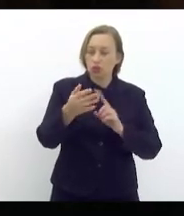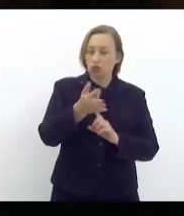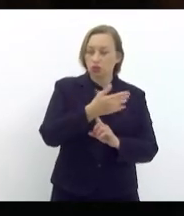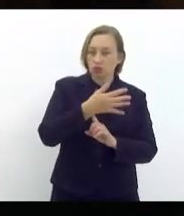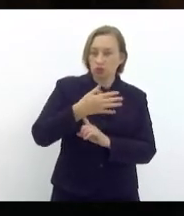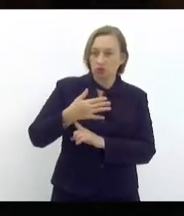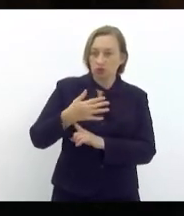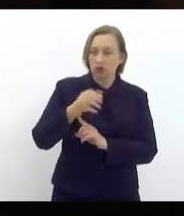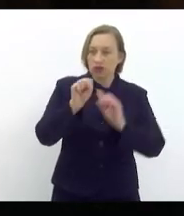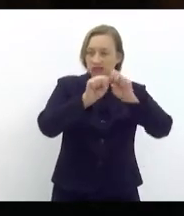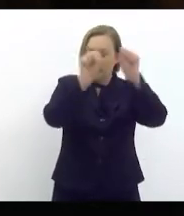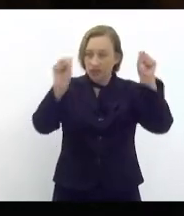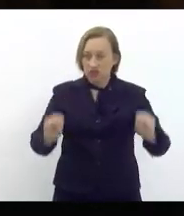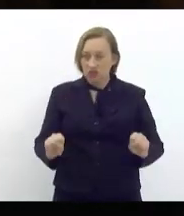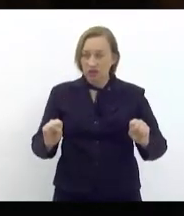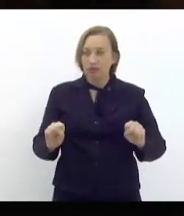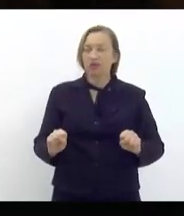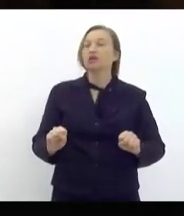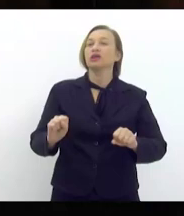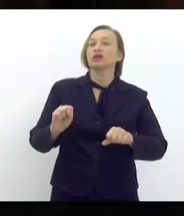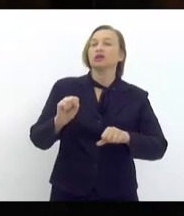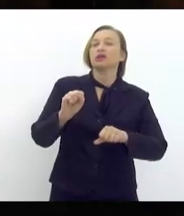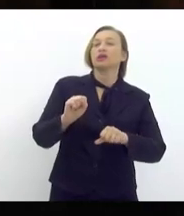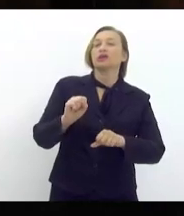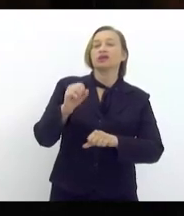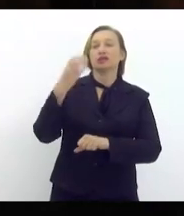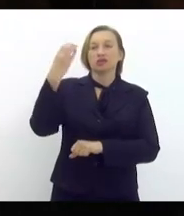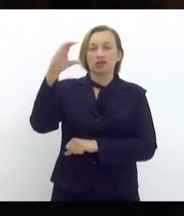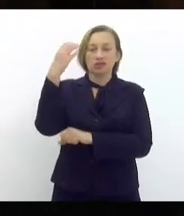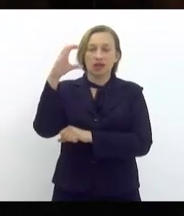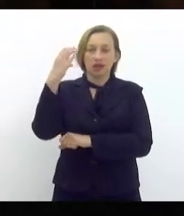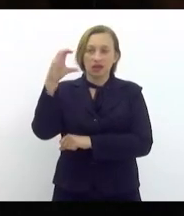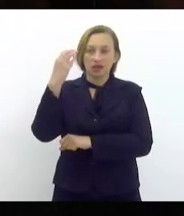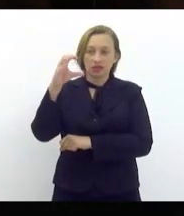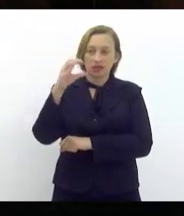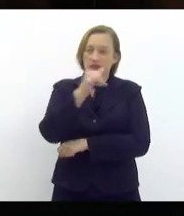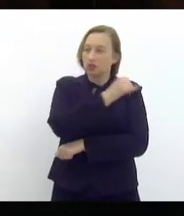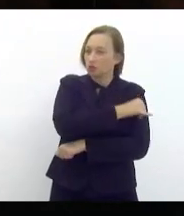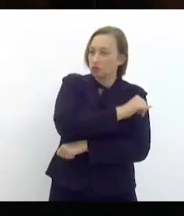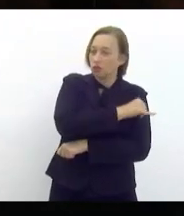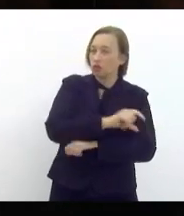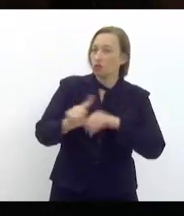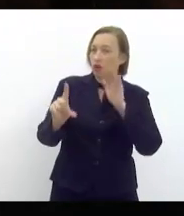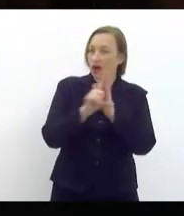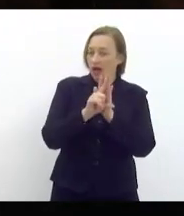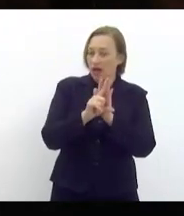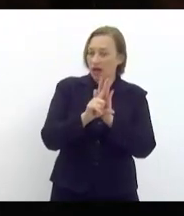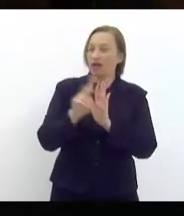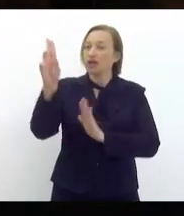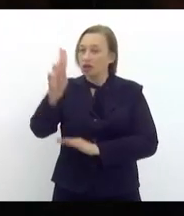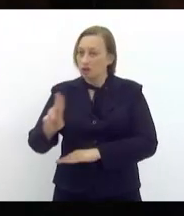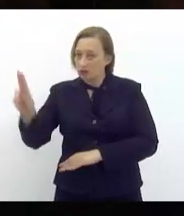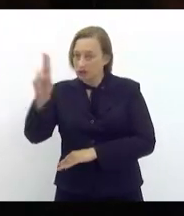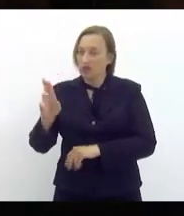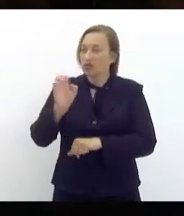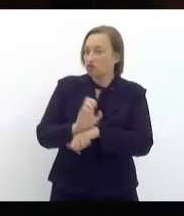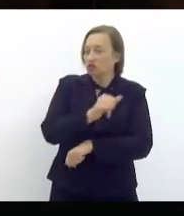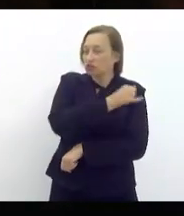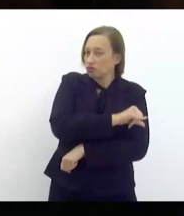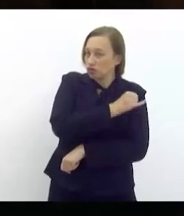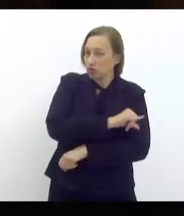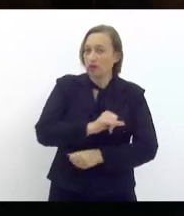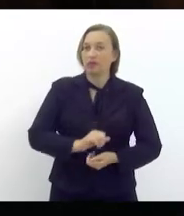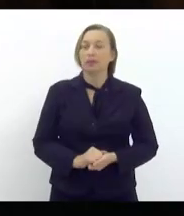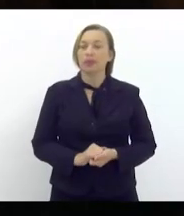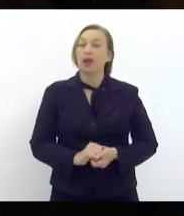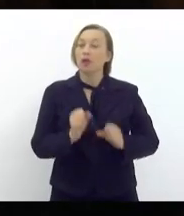estado lei semelhante àquela que permite com que as universidades sobretudo a universidade do estado do Rio de Janeiro